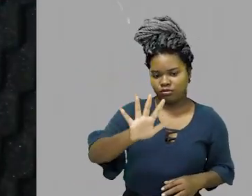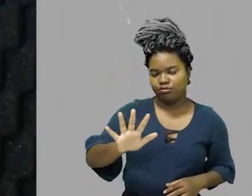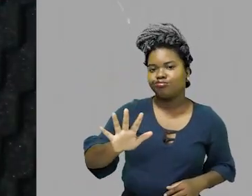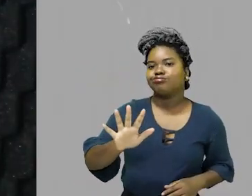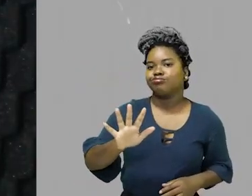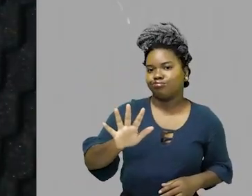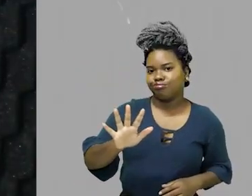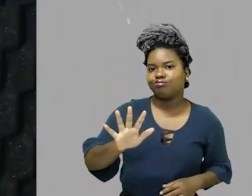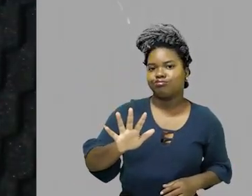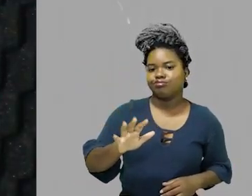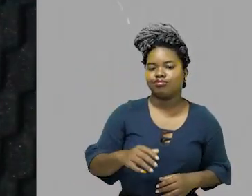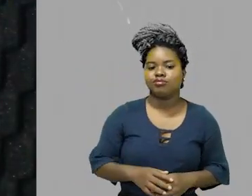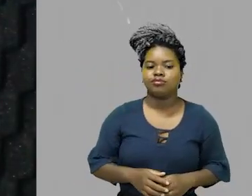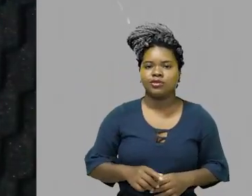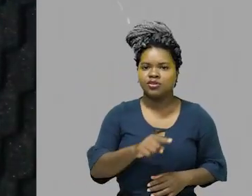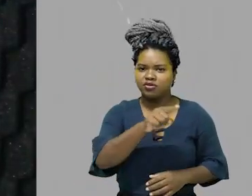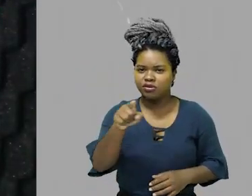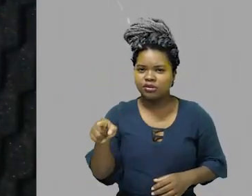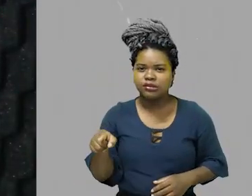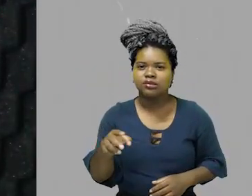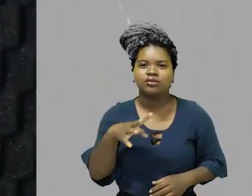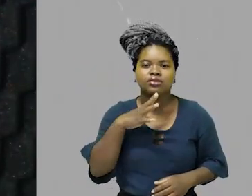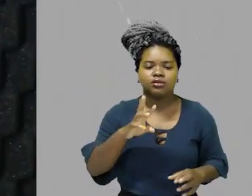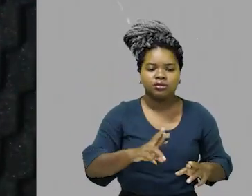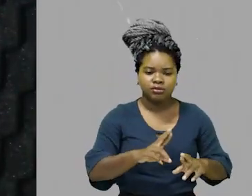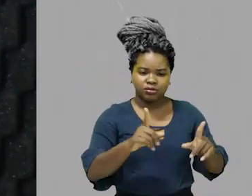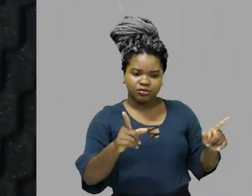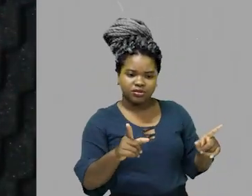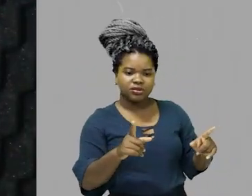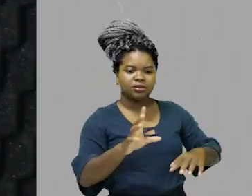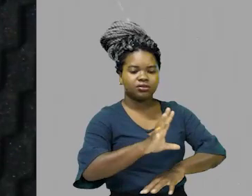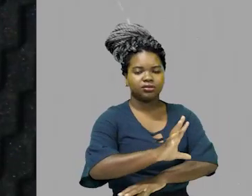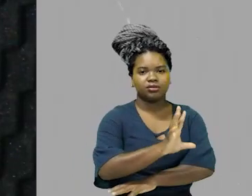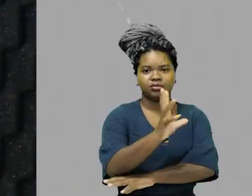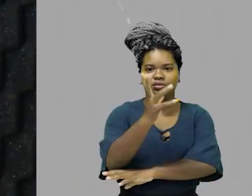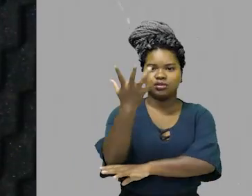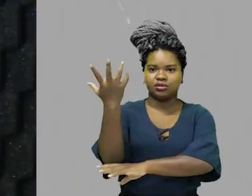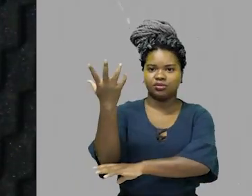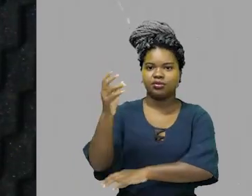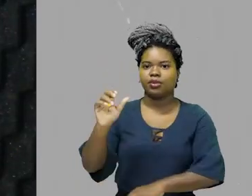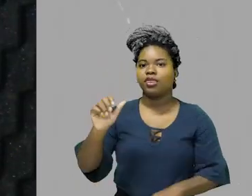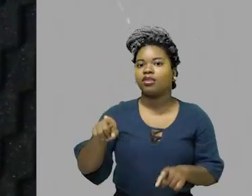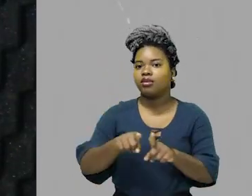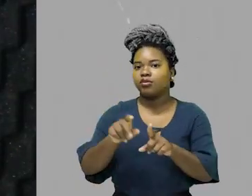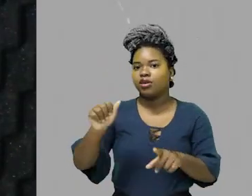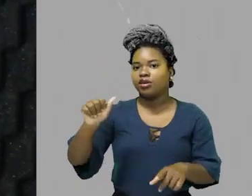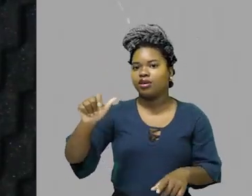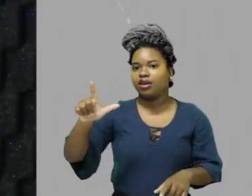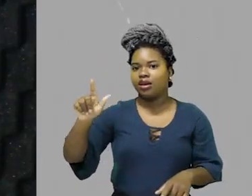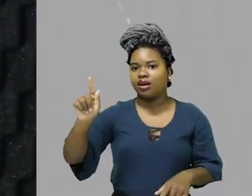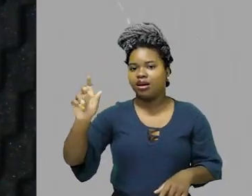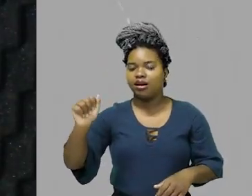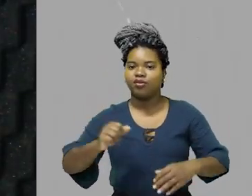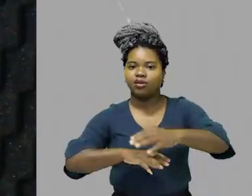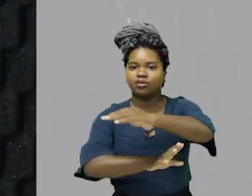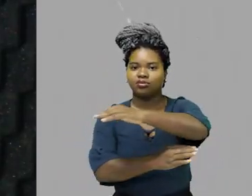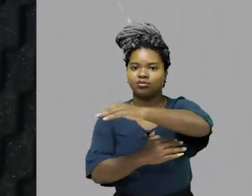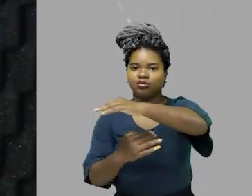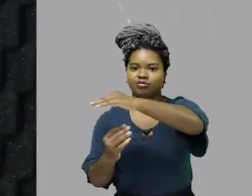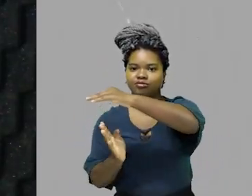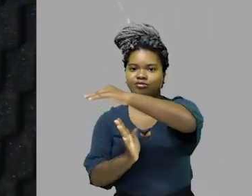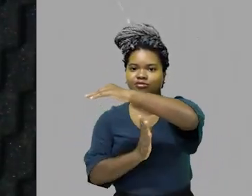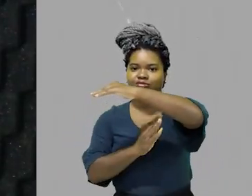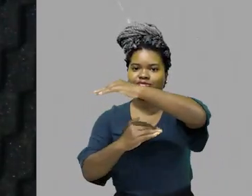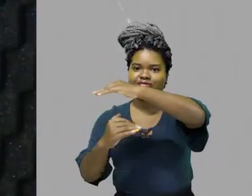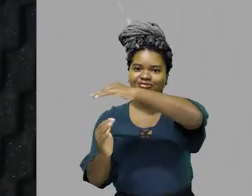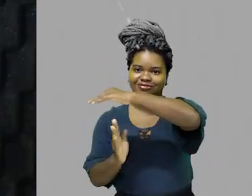deverão diferenciar planta de alga. Planta não é a mesma coisa que alga, né? Nós vamos ver